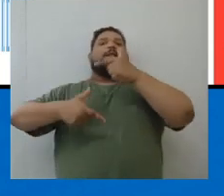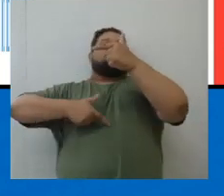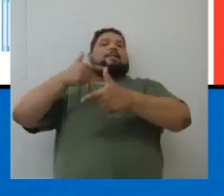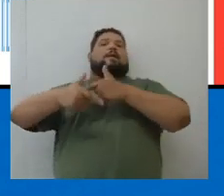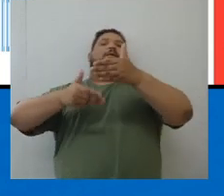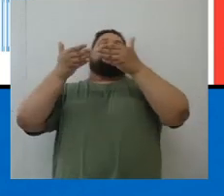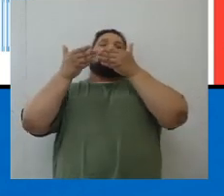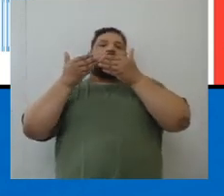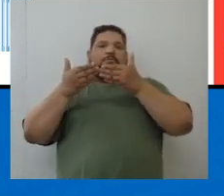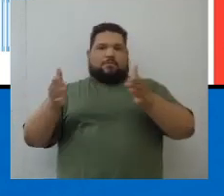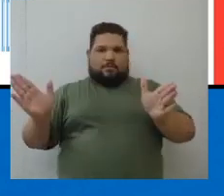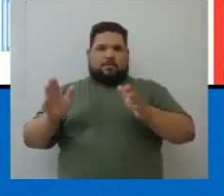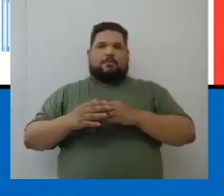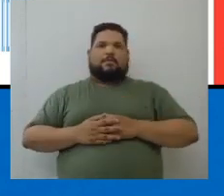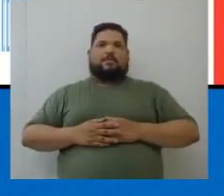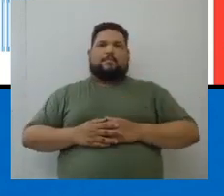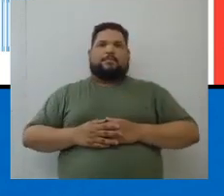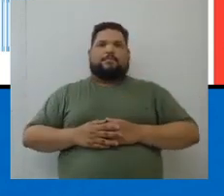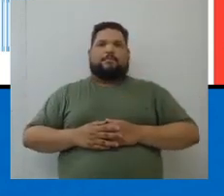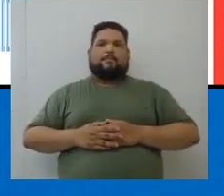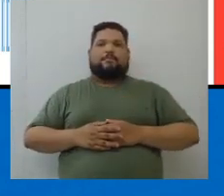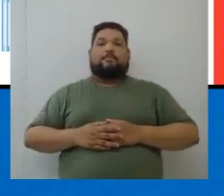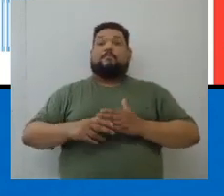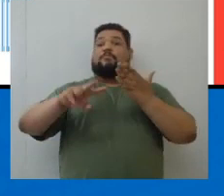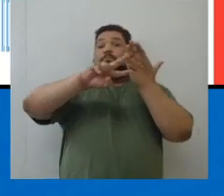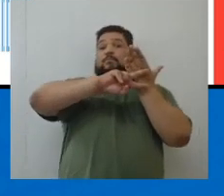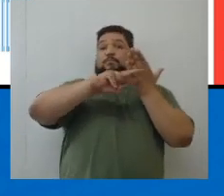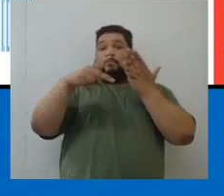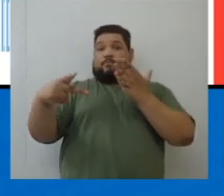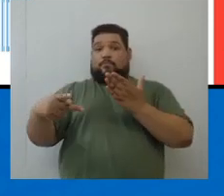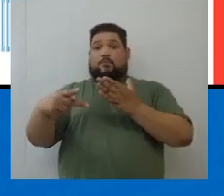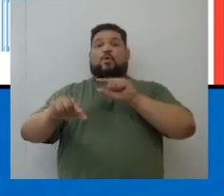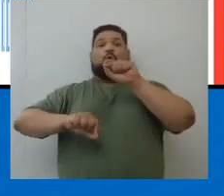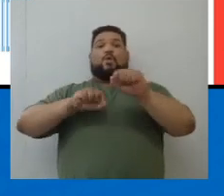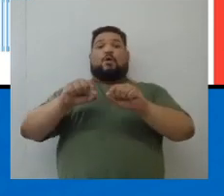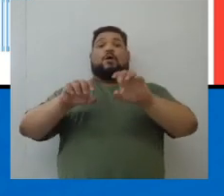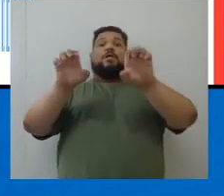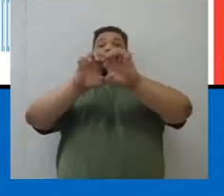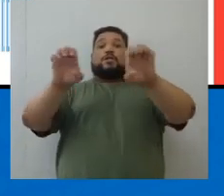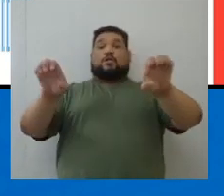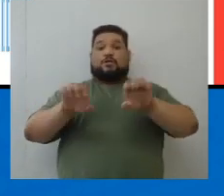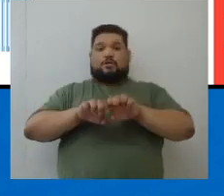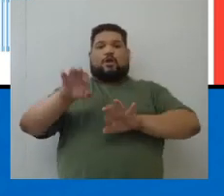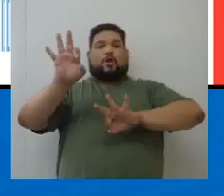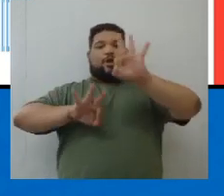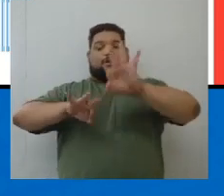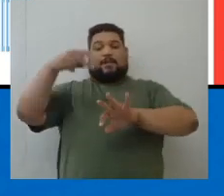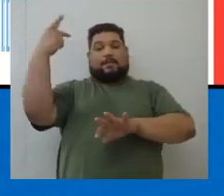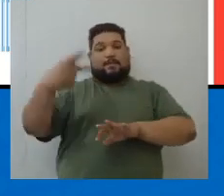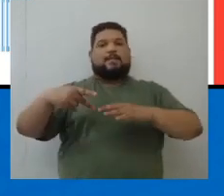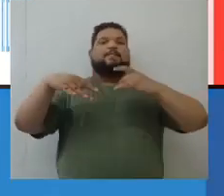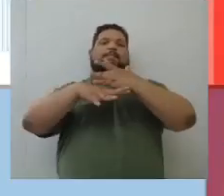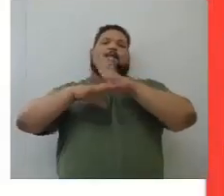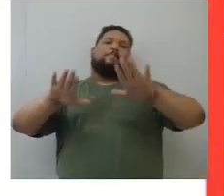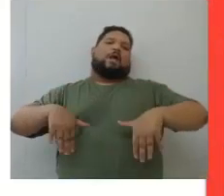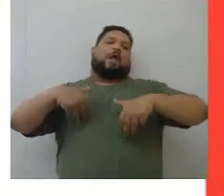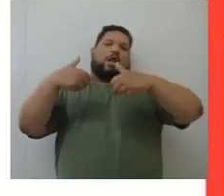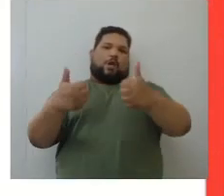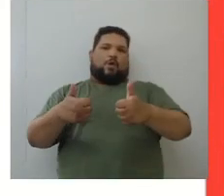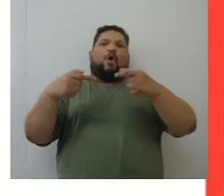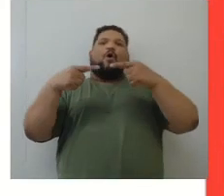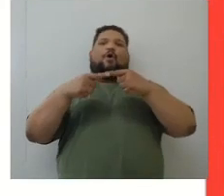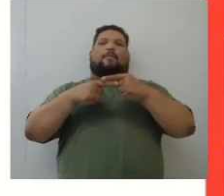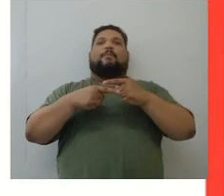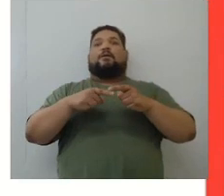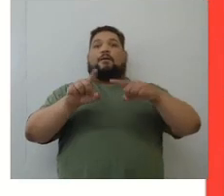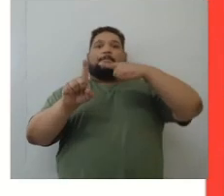empregos, que vai ali causar, né, a melhoria da infraestrutura da cidade, um elemento de